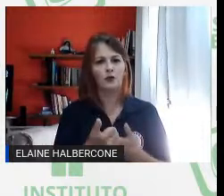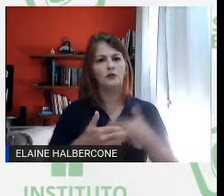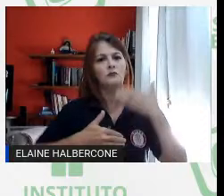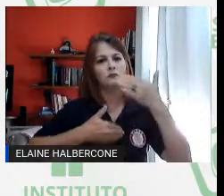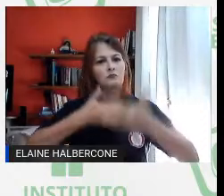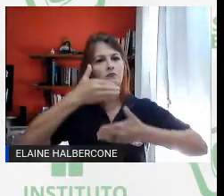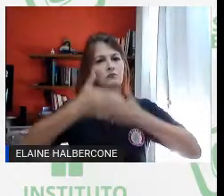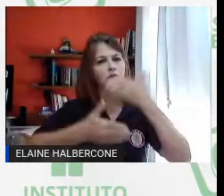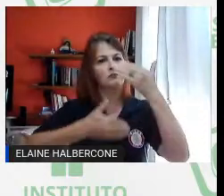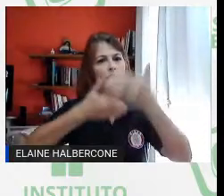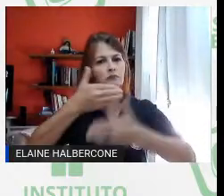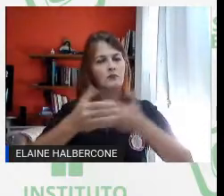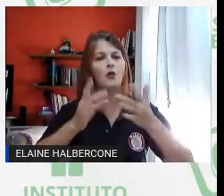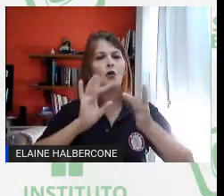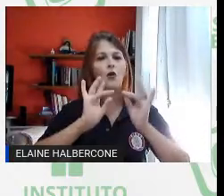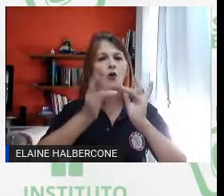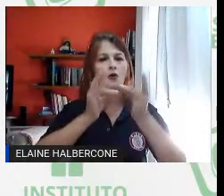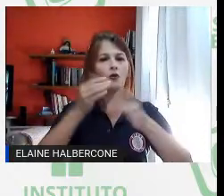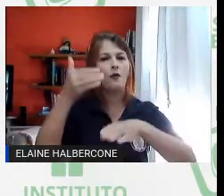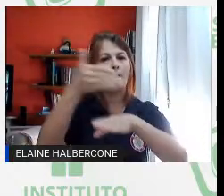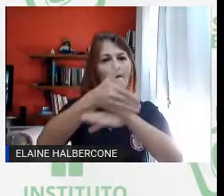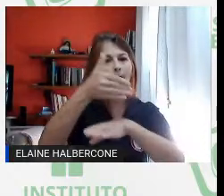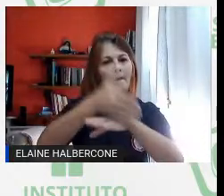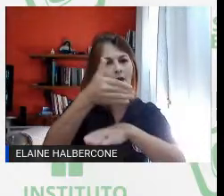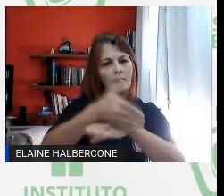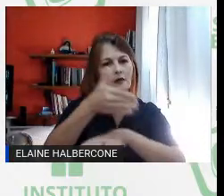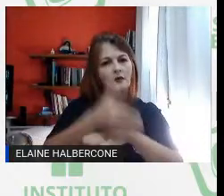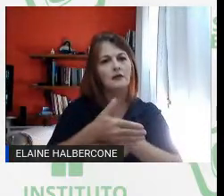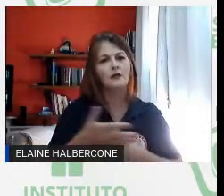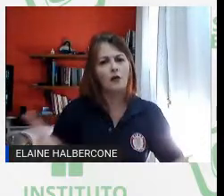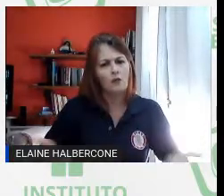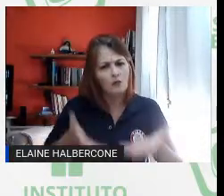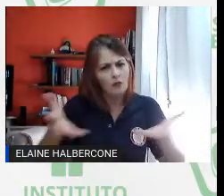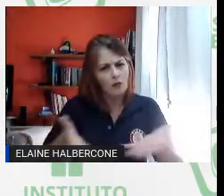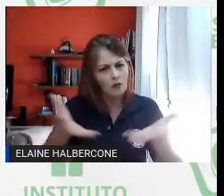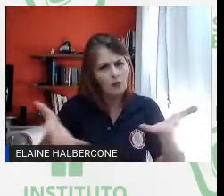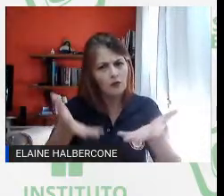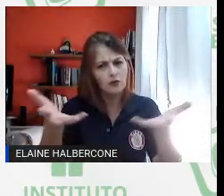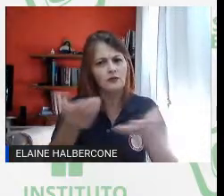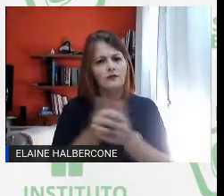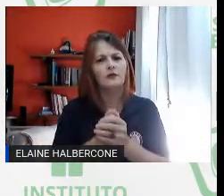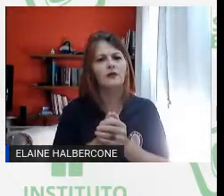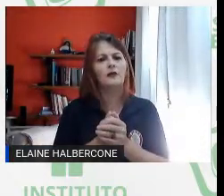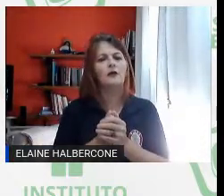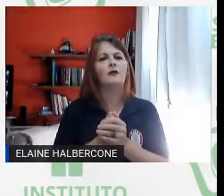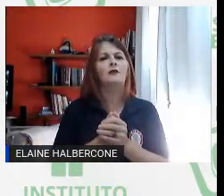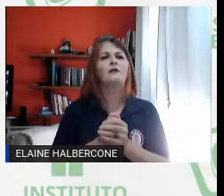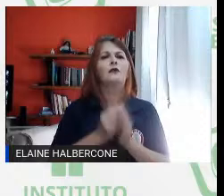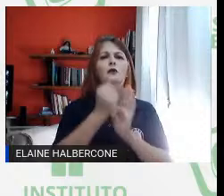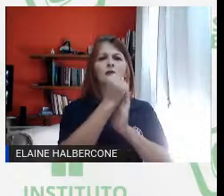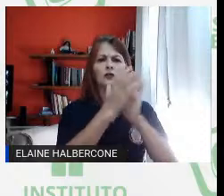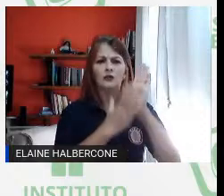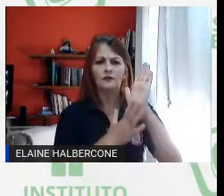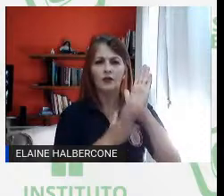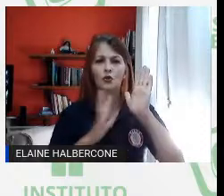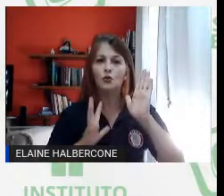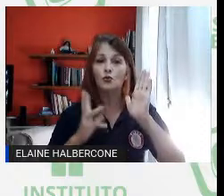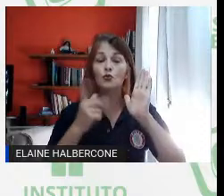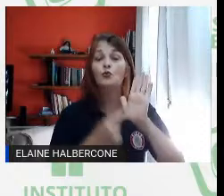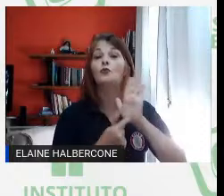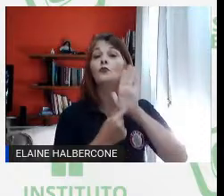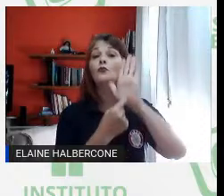da oficina, com a participação, com a motivação na realização de tarefas, tudo isso ficou